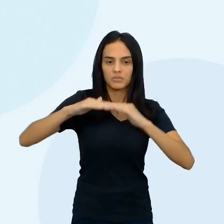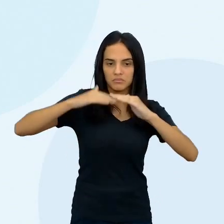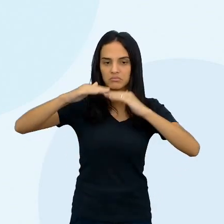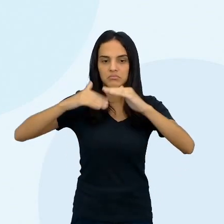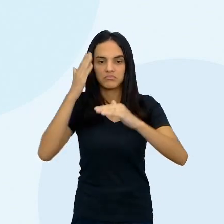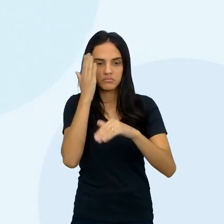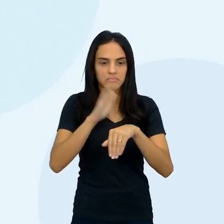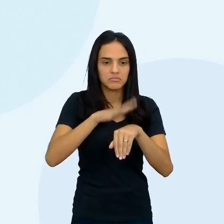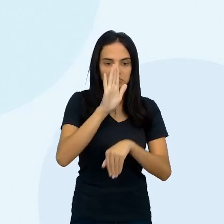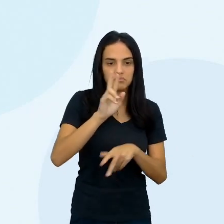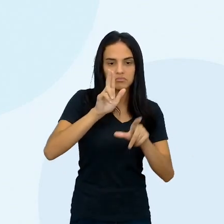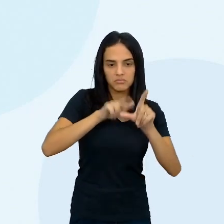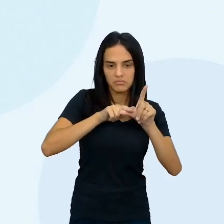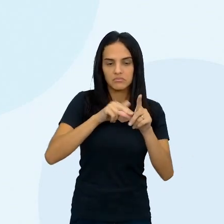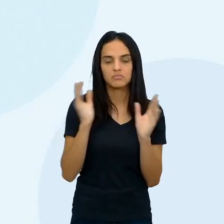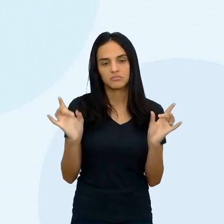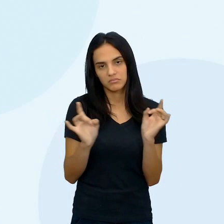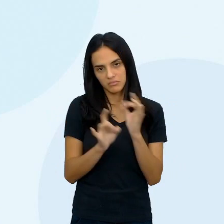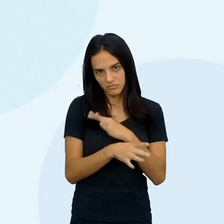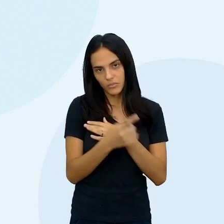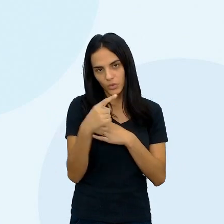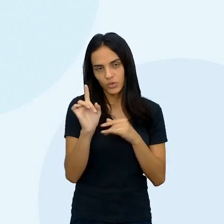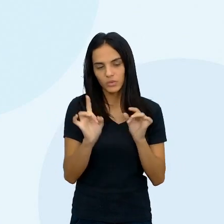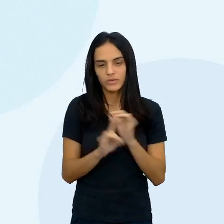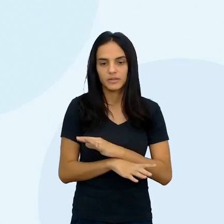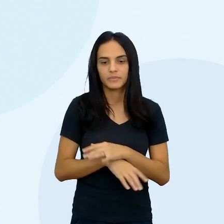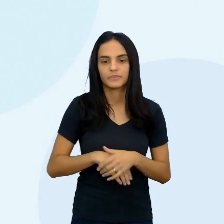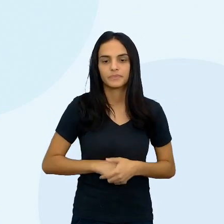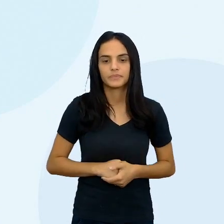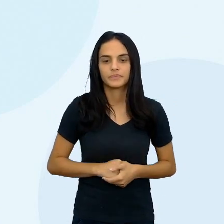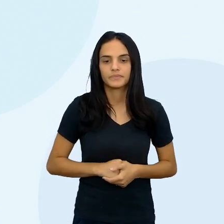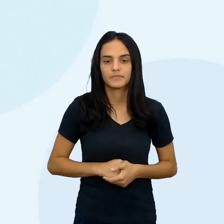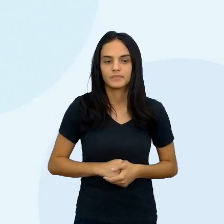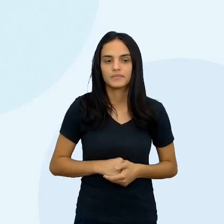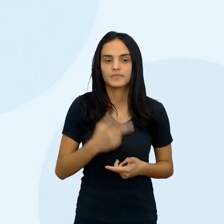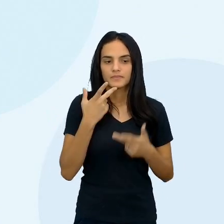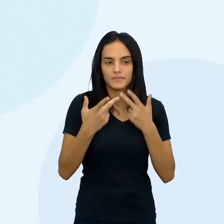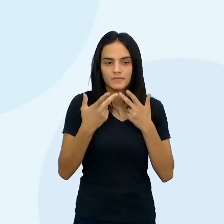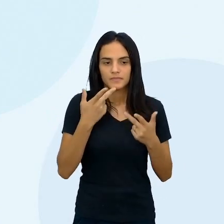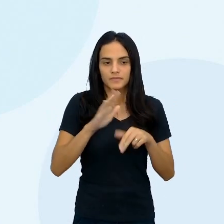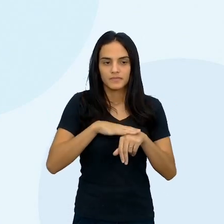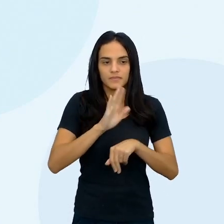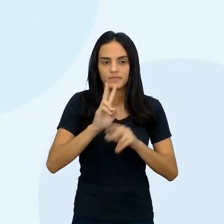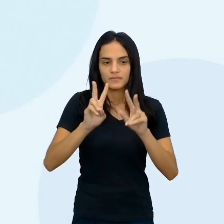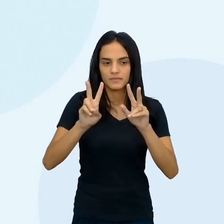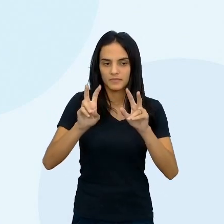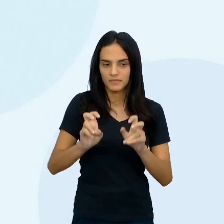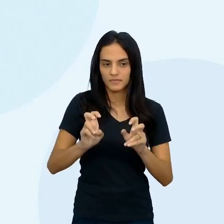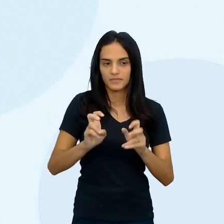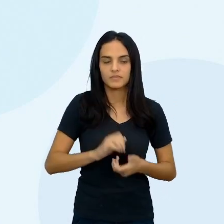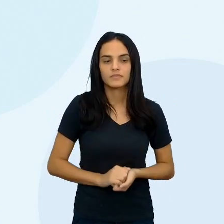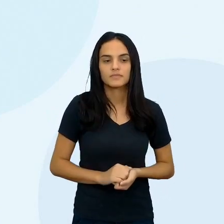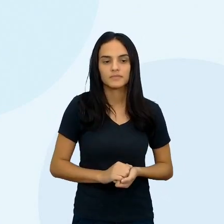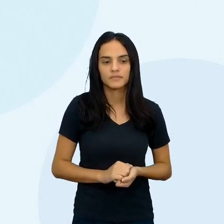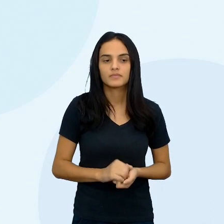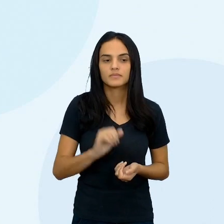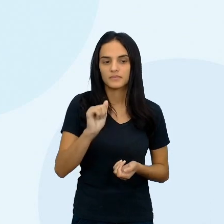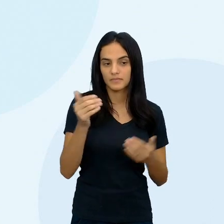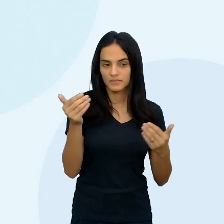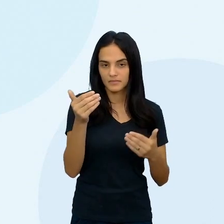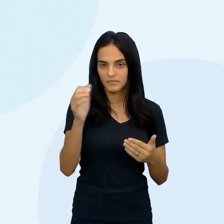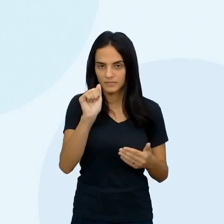saber mais, referências e, por último, o encerramento. Vou falar um pouquinho do tema Na TPC